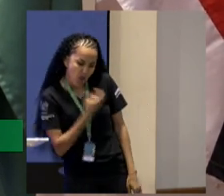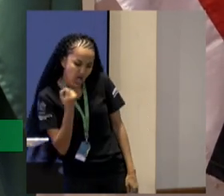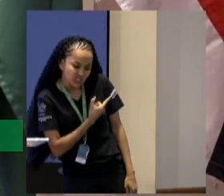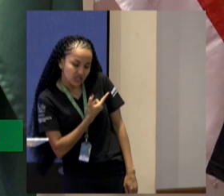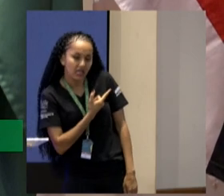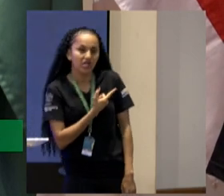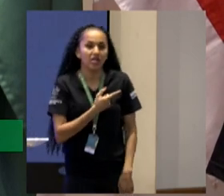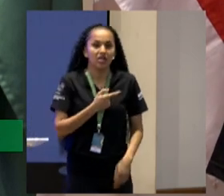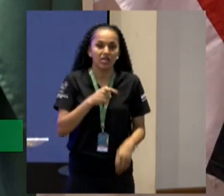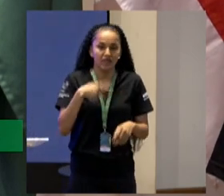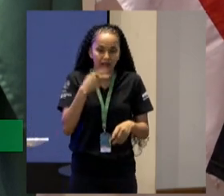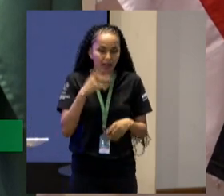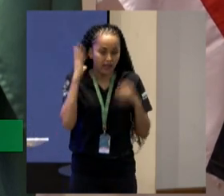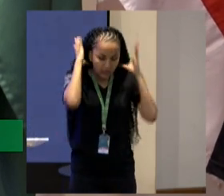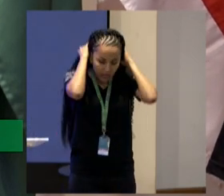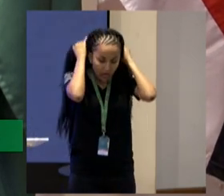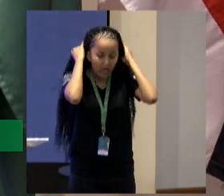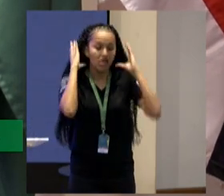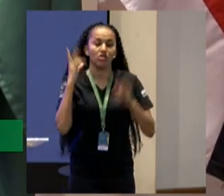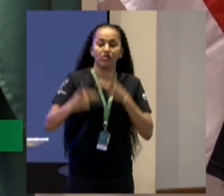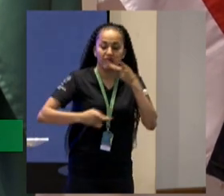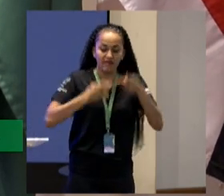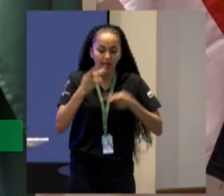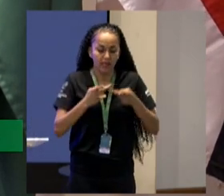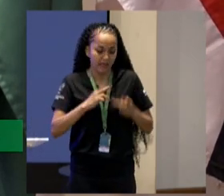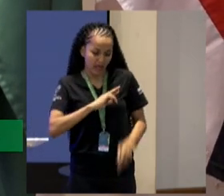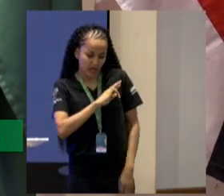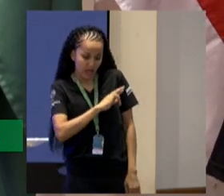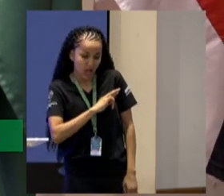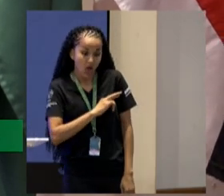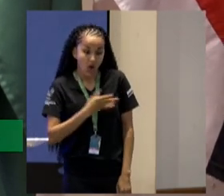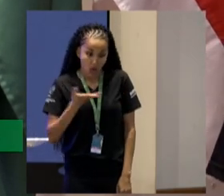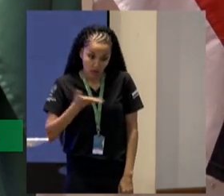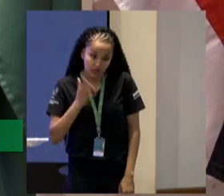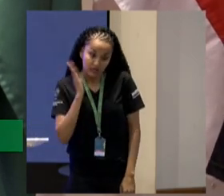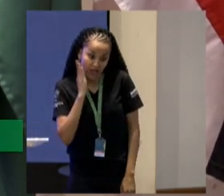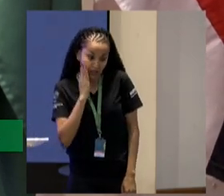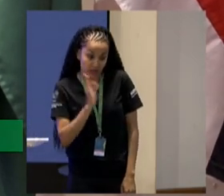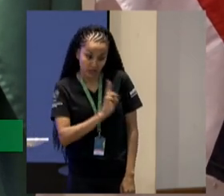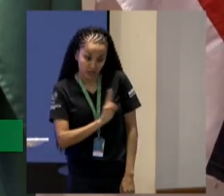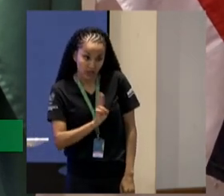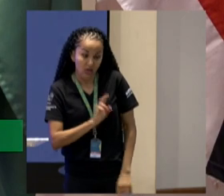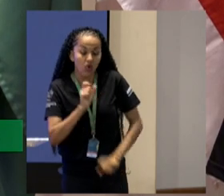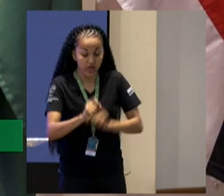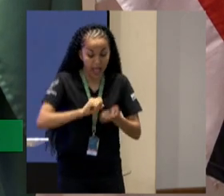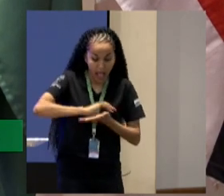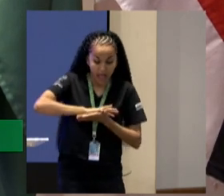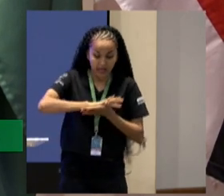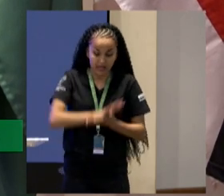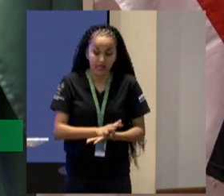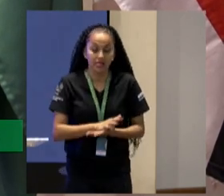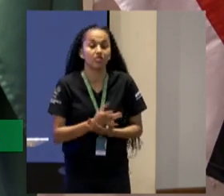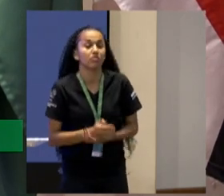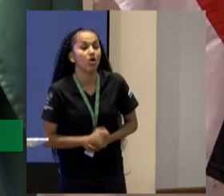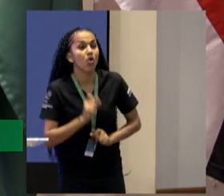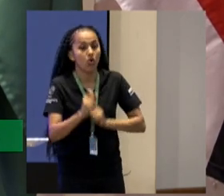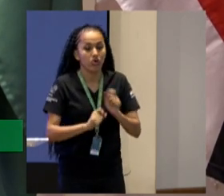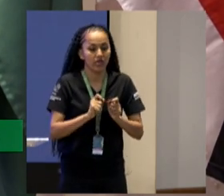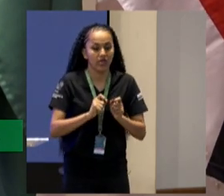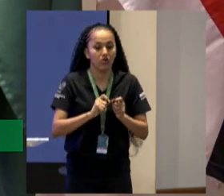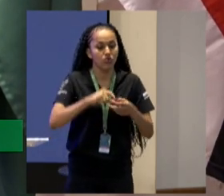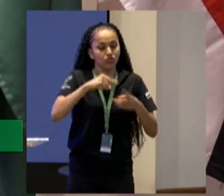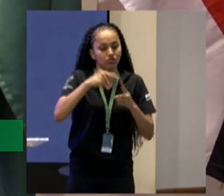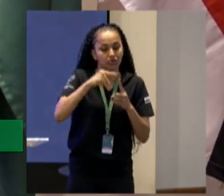piadinha, que fala do meu cabelo, que fala da minha religião, hoje em dia eles sabem nomear o que é racismo recreativo, o que é